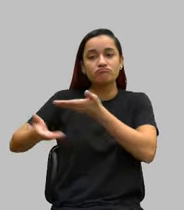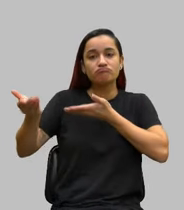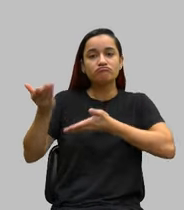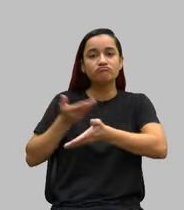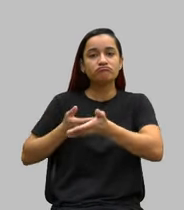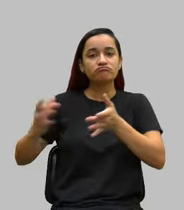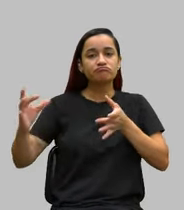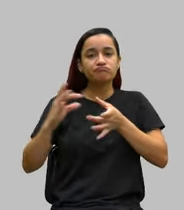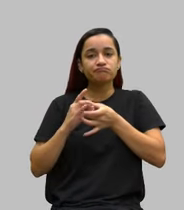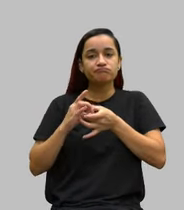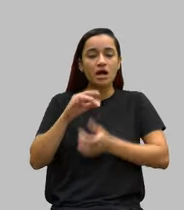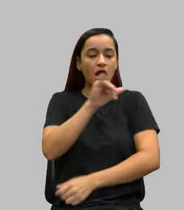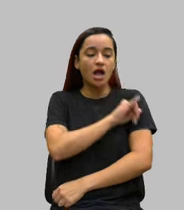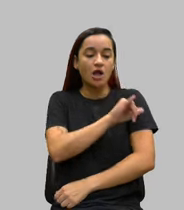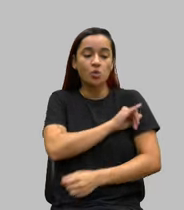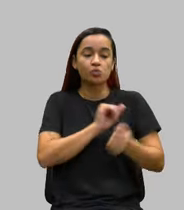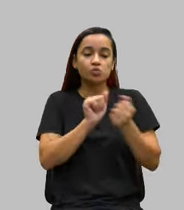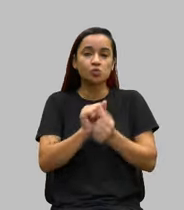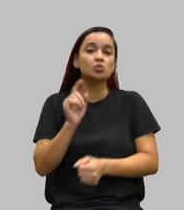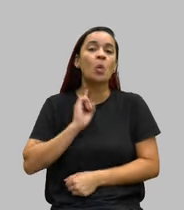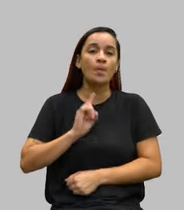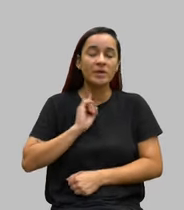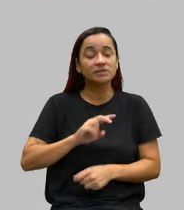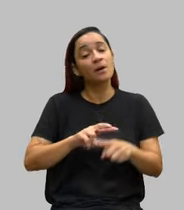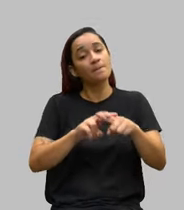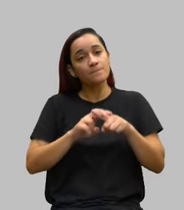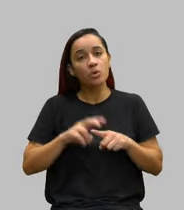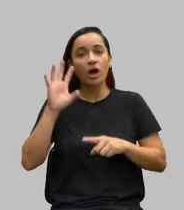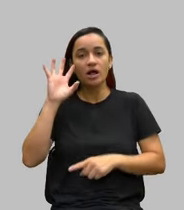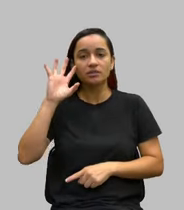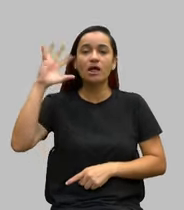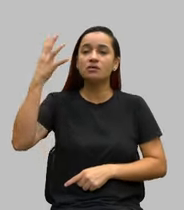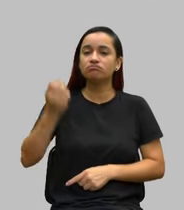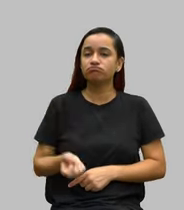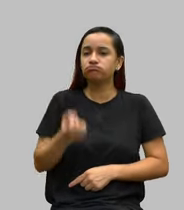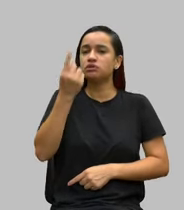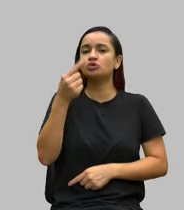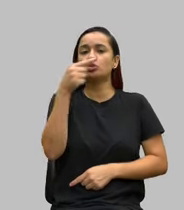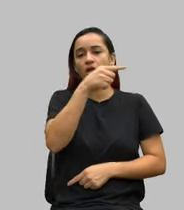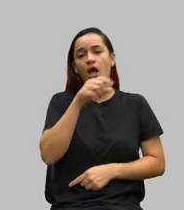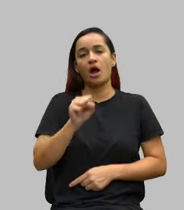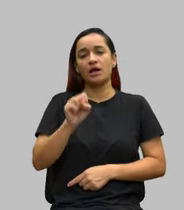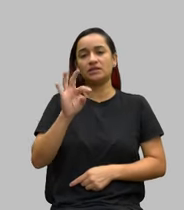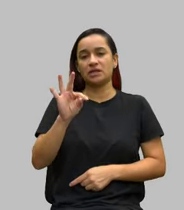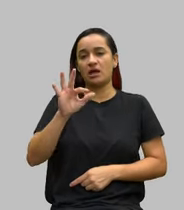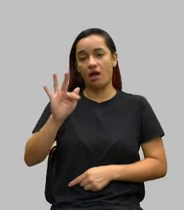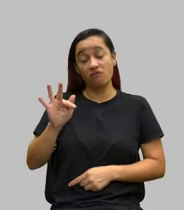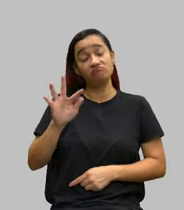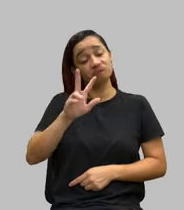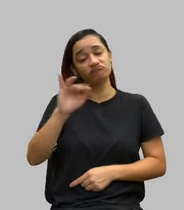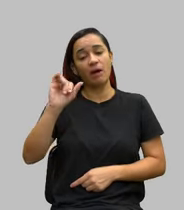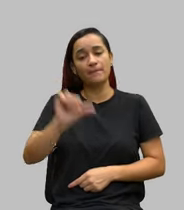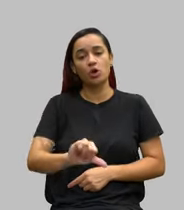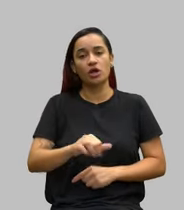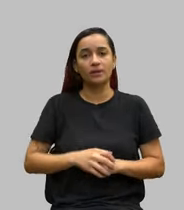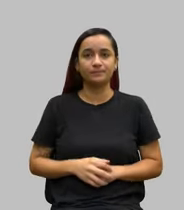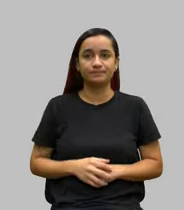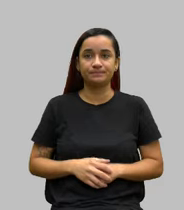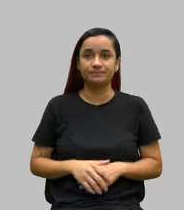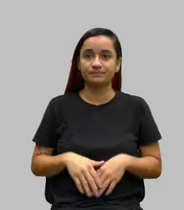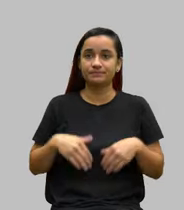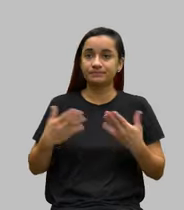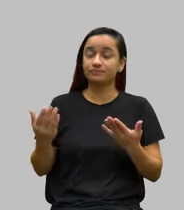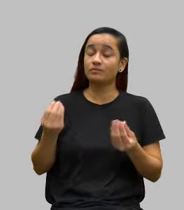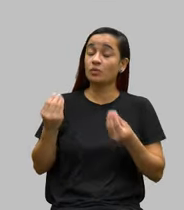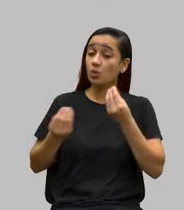justamente por conta dessas decisões absurdas aí do STF e a tendência é piorar ali secretário como nós dois eh e e somos do